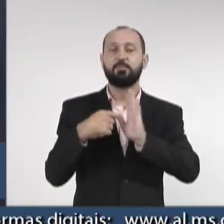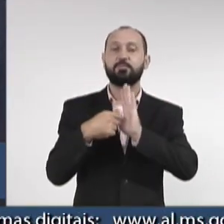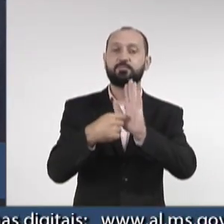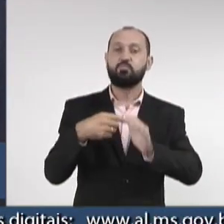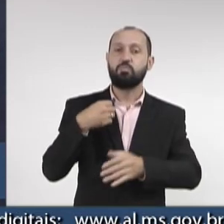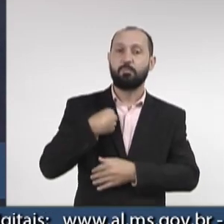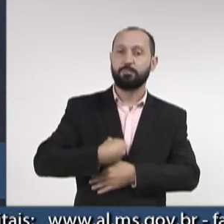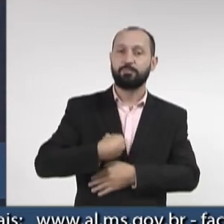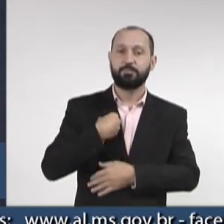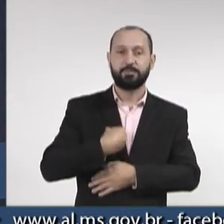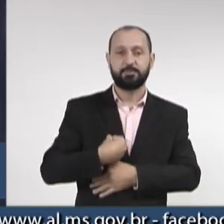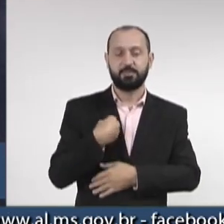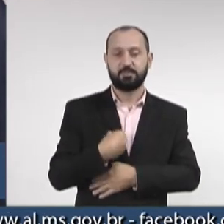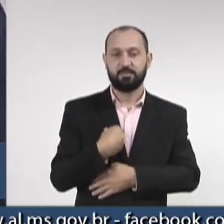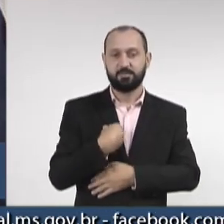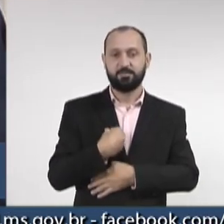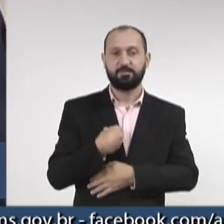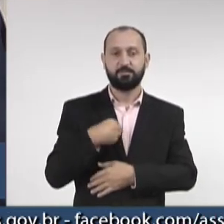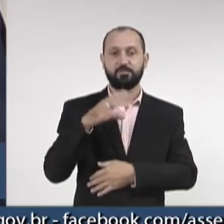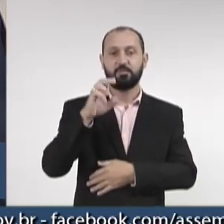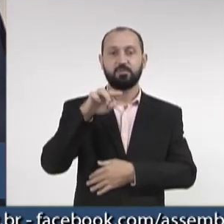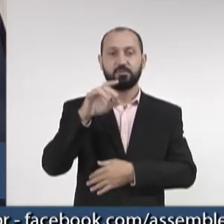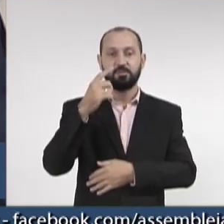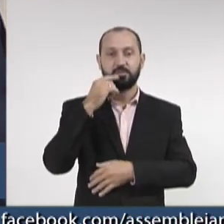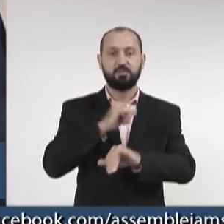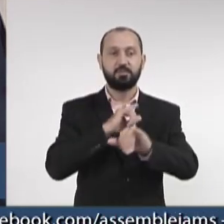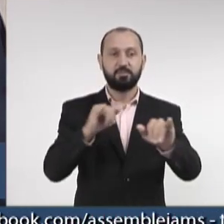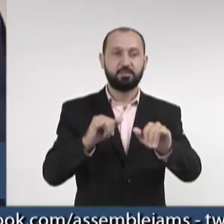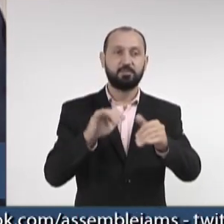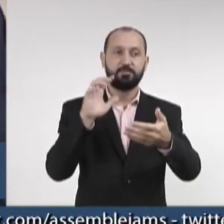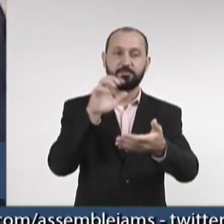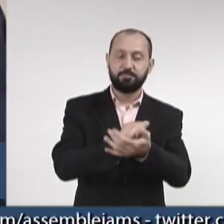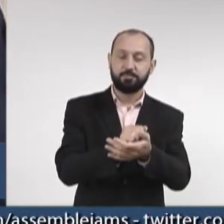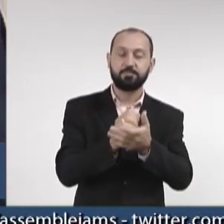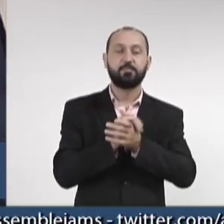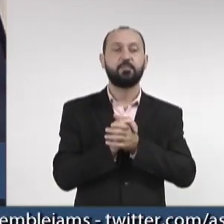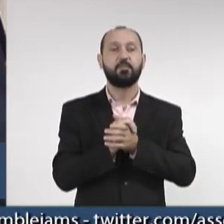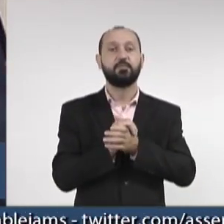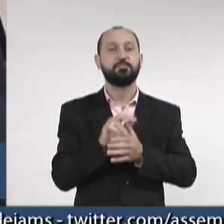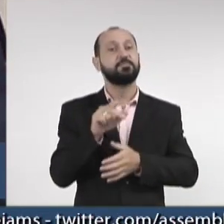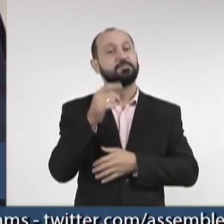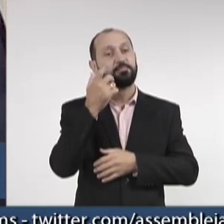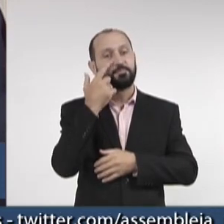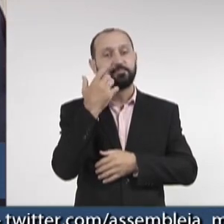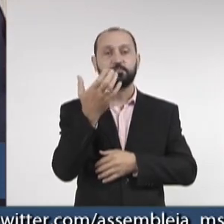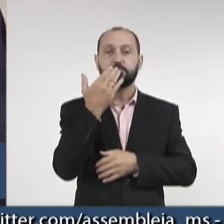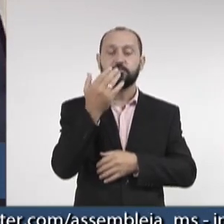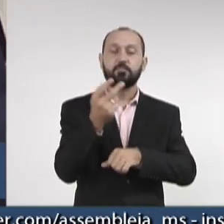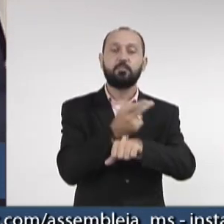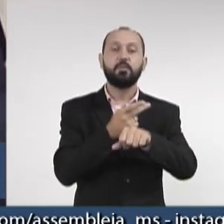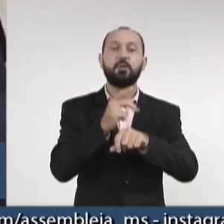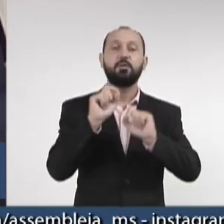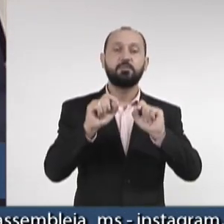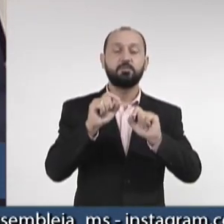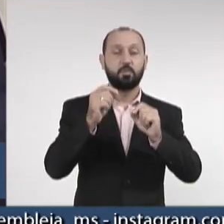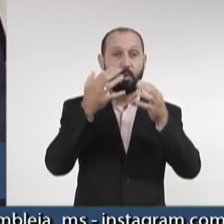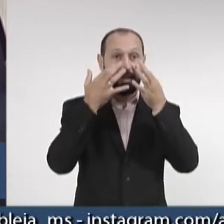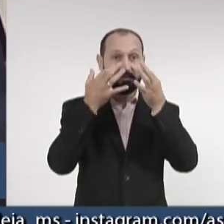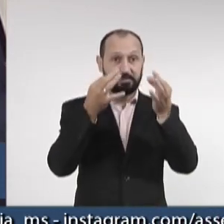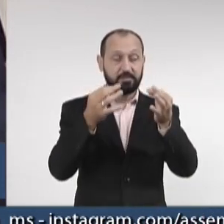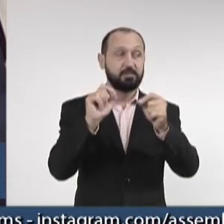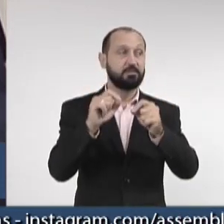eu acredito que, pelo que diz o nosso ex-governador Zeca, que tem falado com frequência com o presidente Lula, que